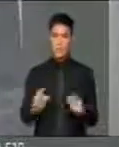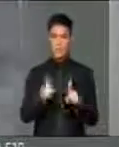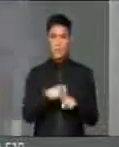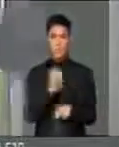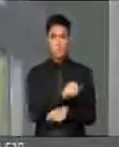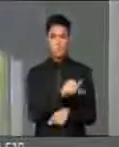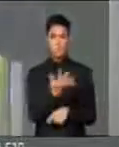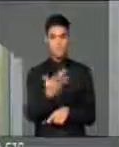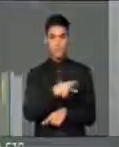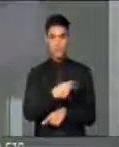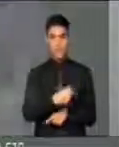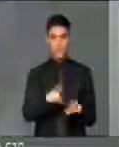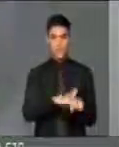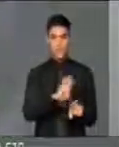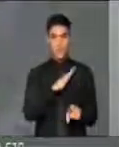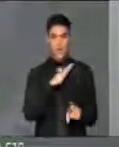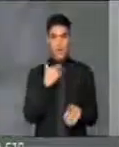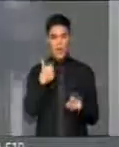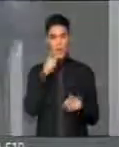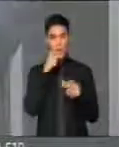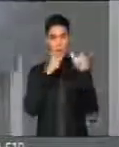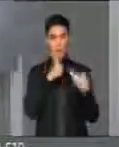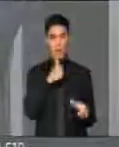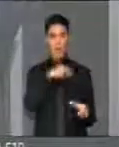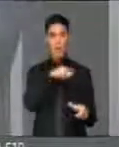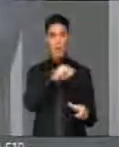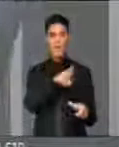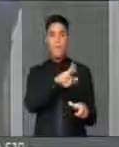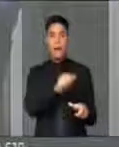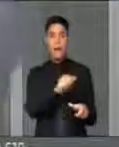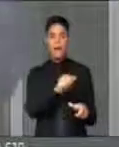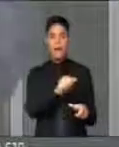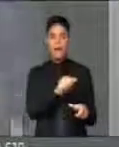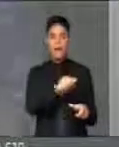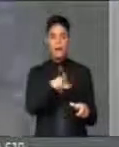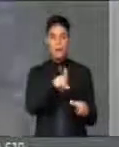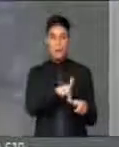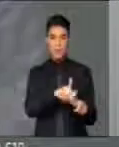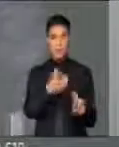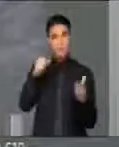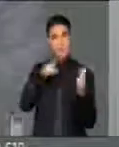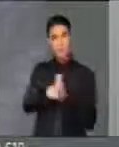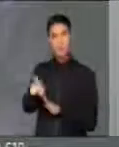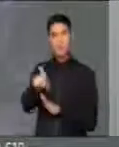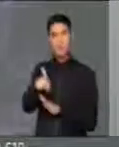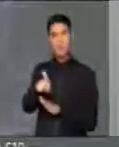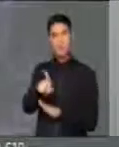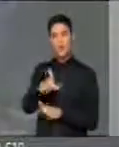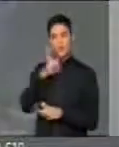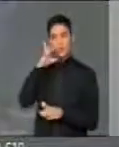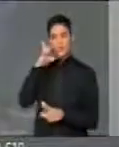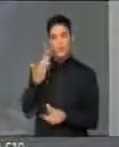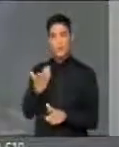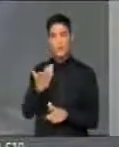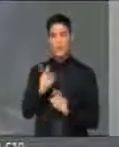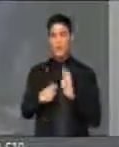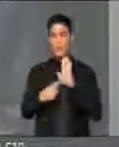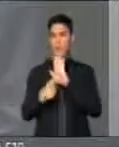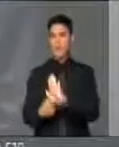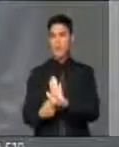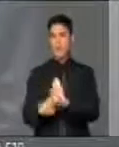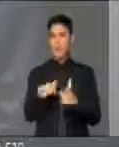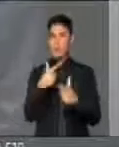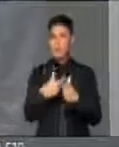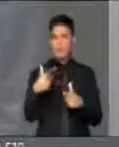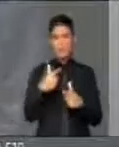lembrar aqui a presença da nossa Mara Gabrilli, que questionou a presidente nesse plenário, mostrando as consequências